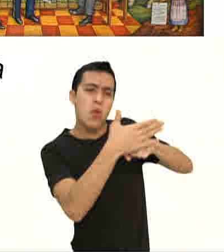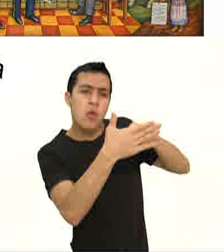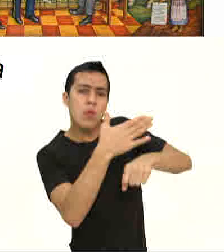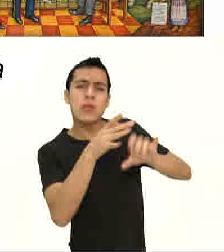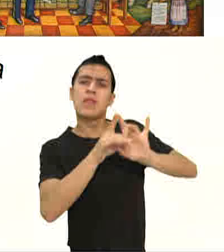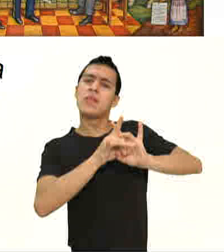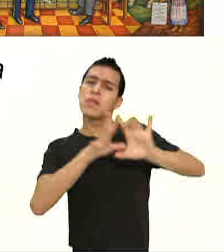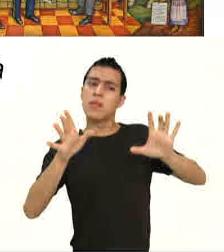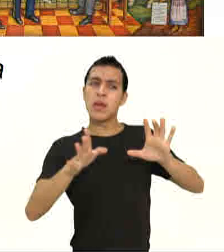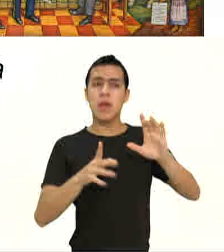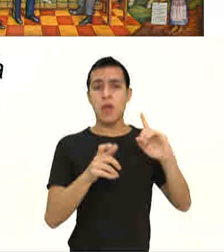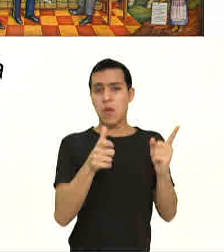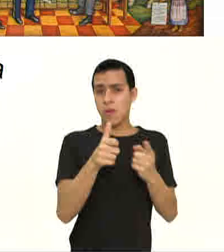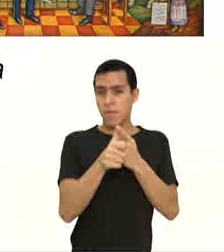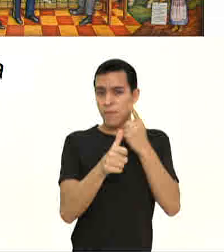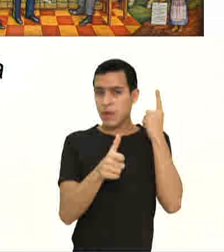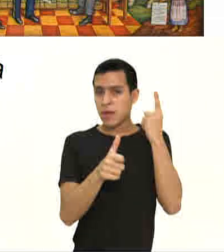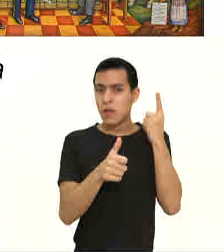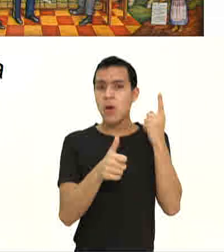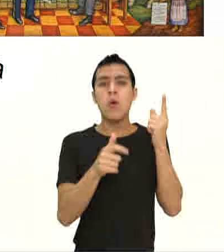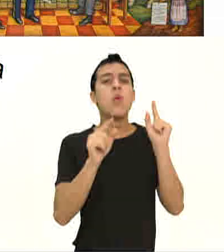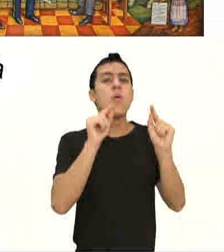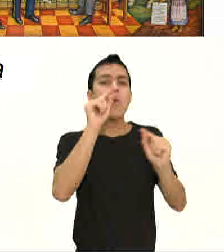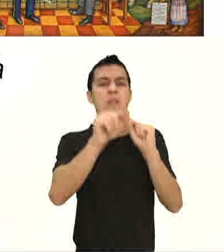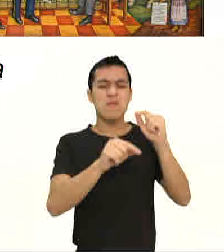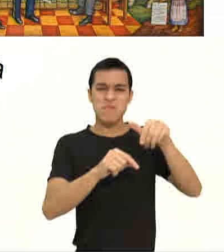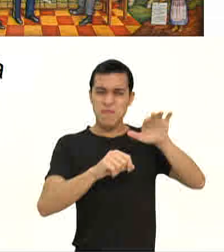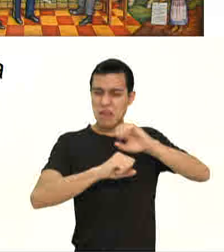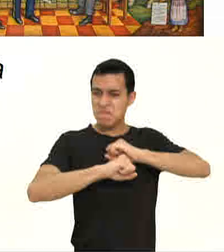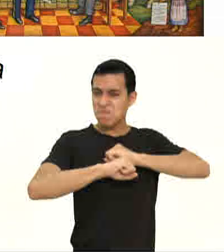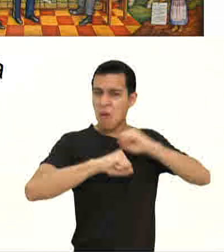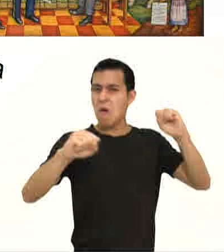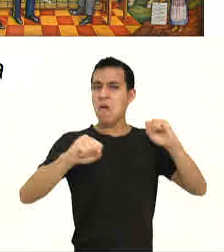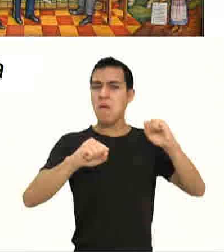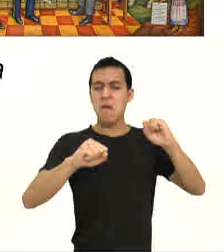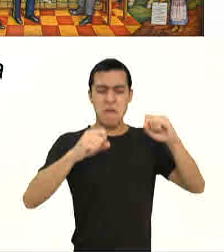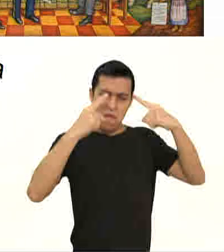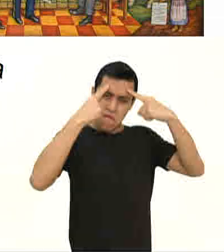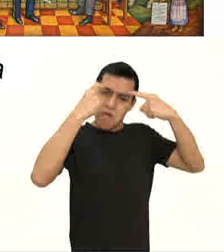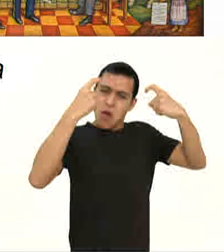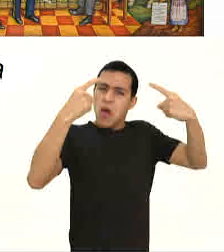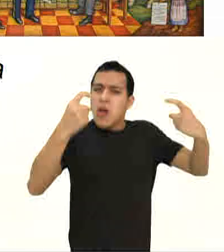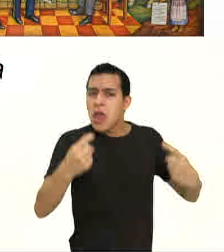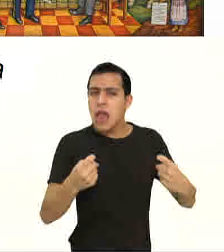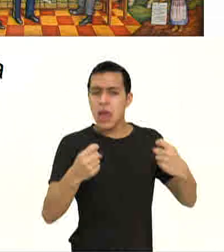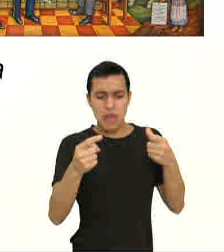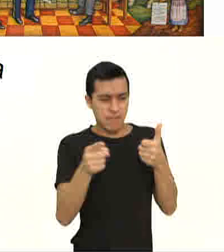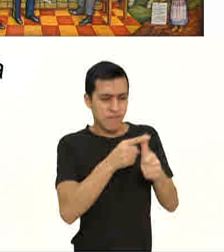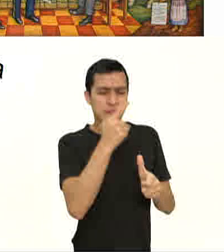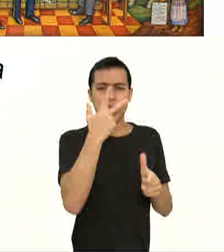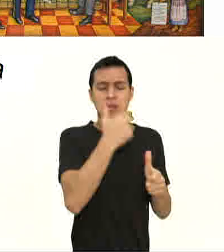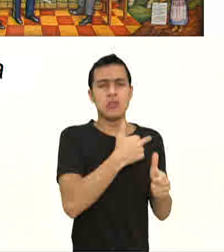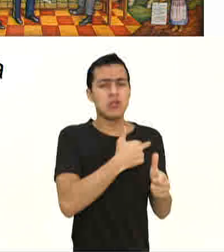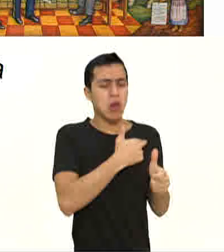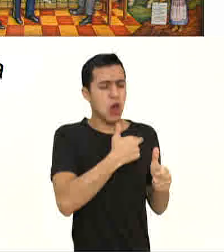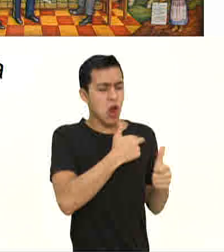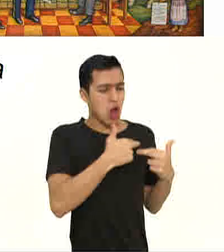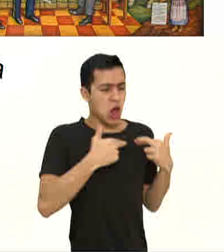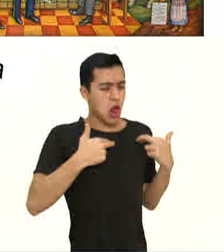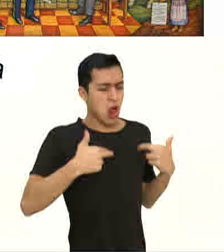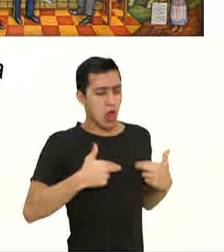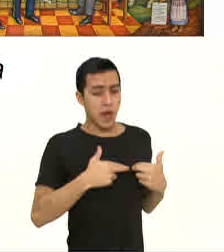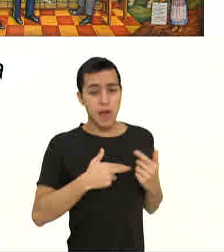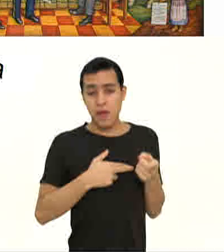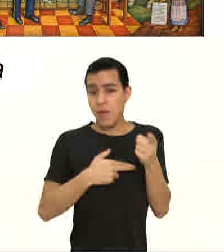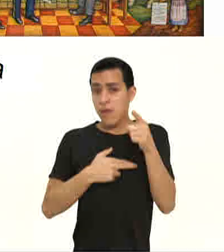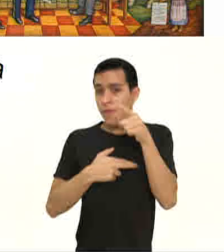primeiro verticalmente, ou seja, o primeiro mais radical, violentamente e quase romanticamente, em oposição